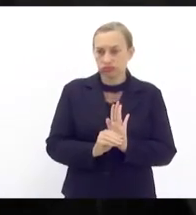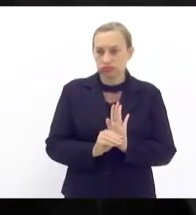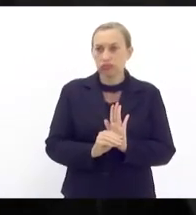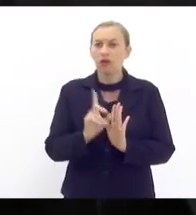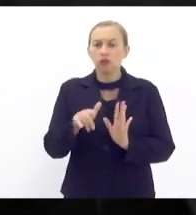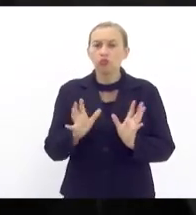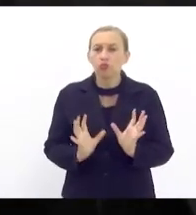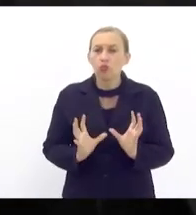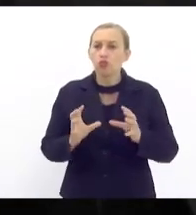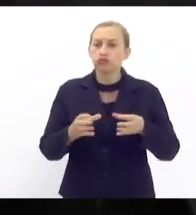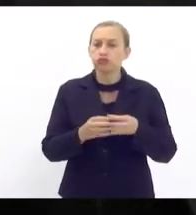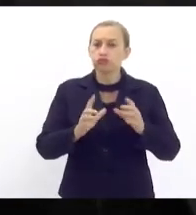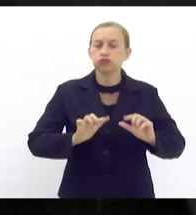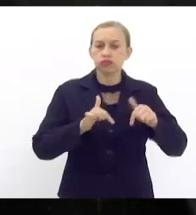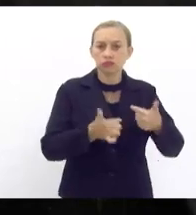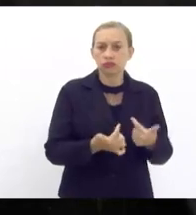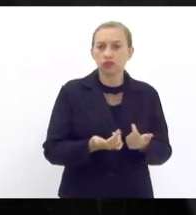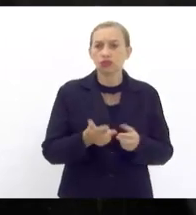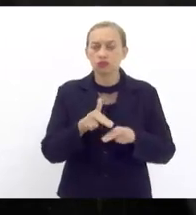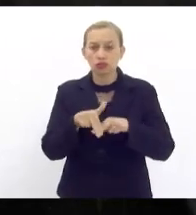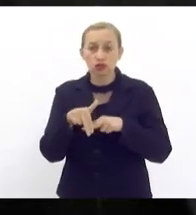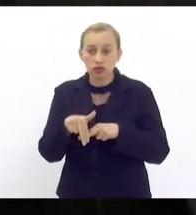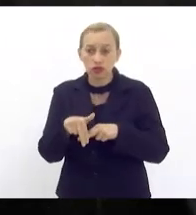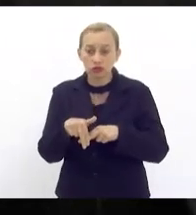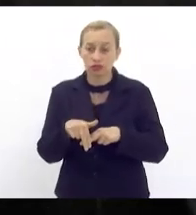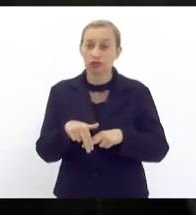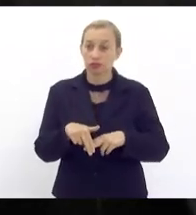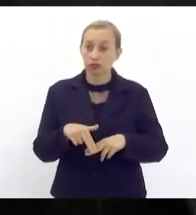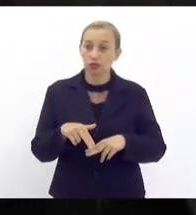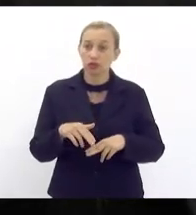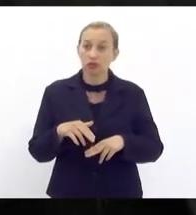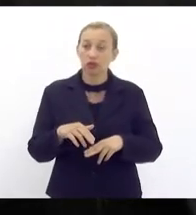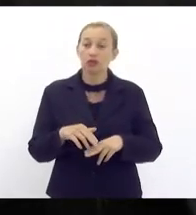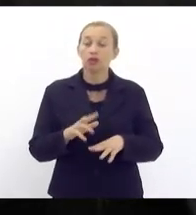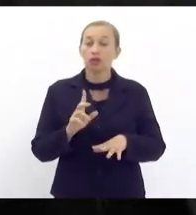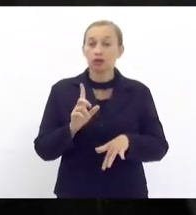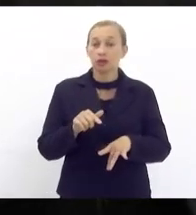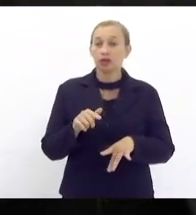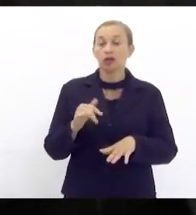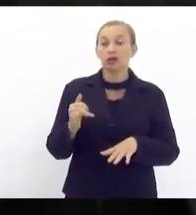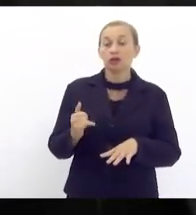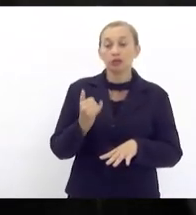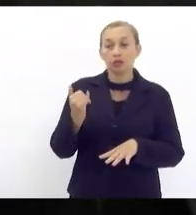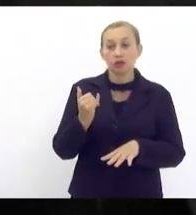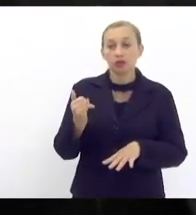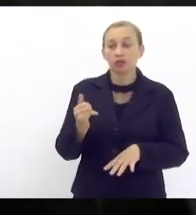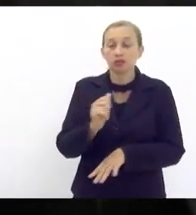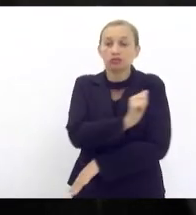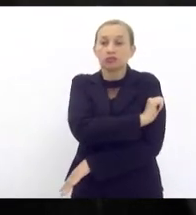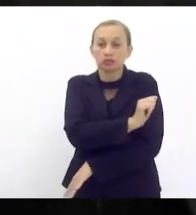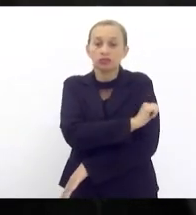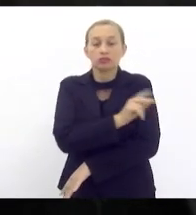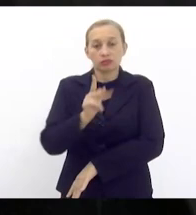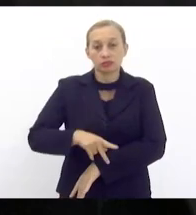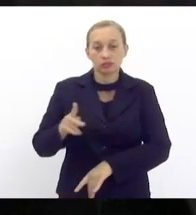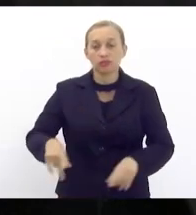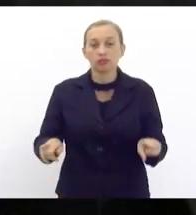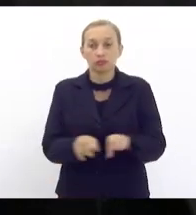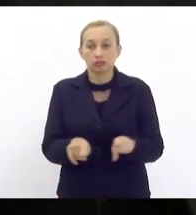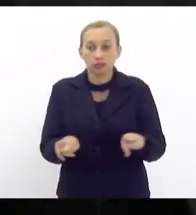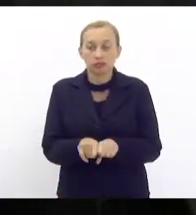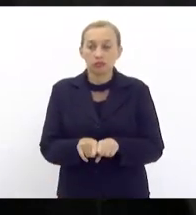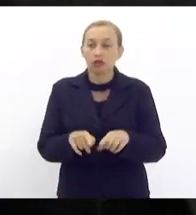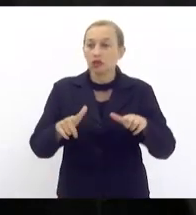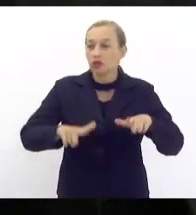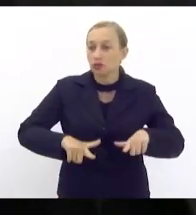um conjunto de ações e fatores que são benéficos para o aluno e para os professores também esse